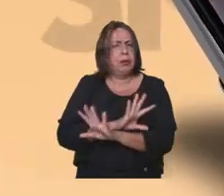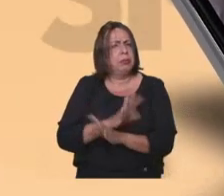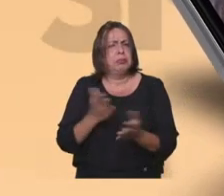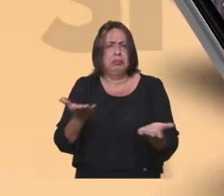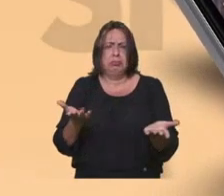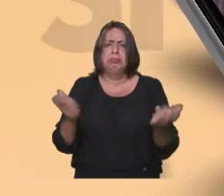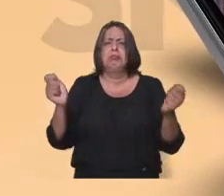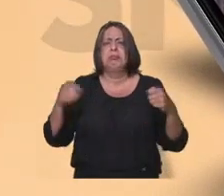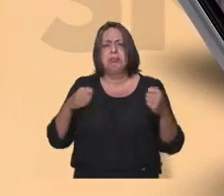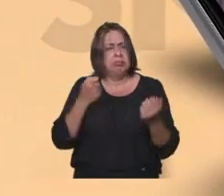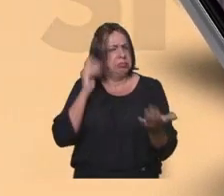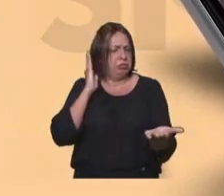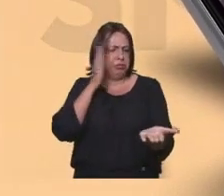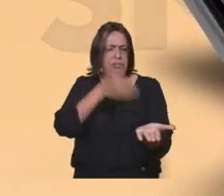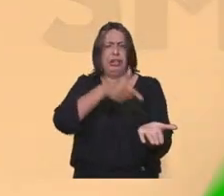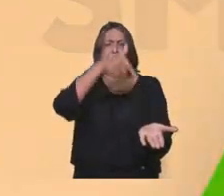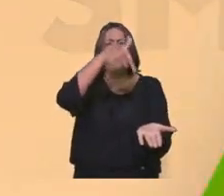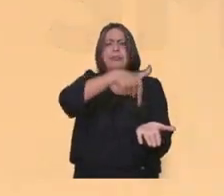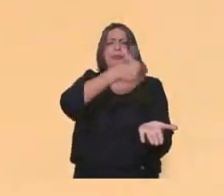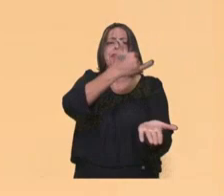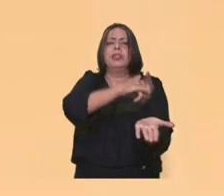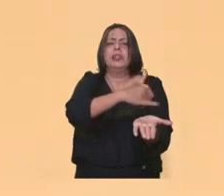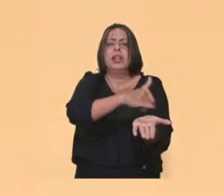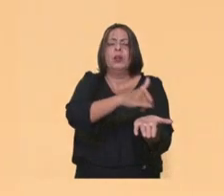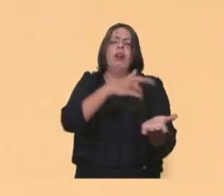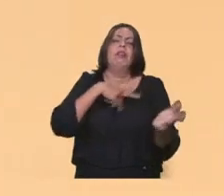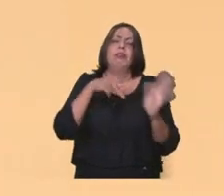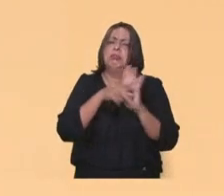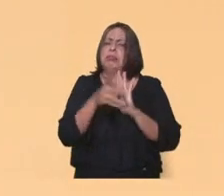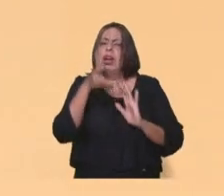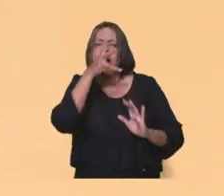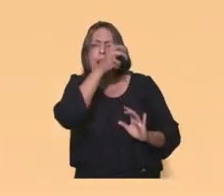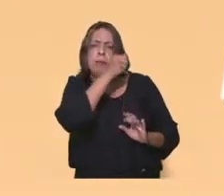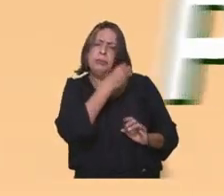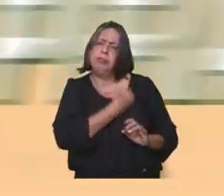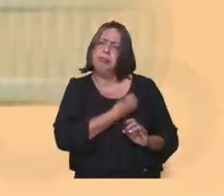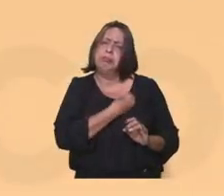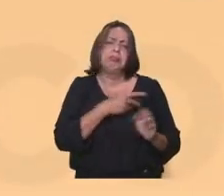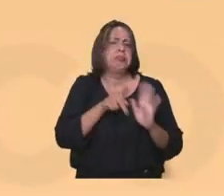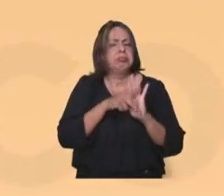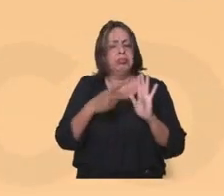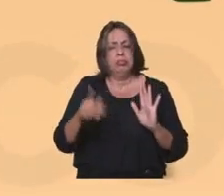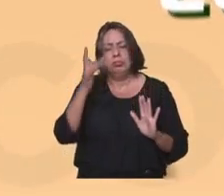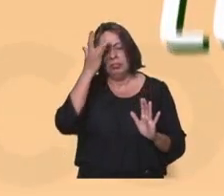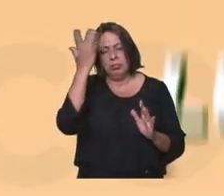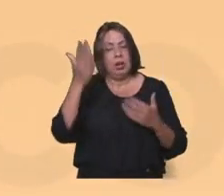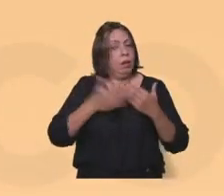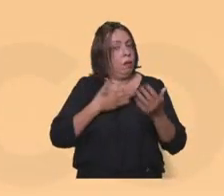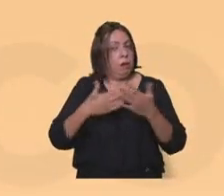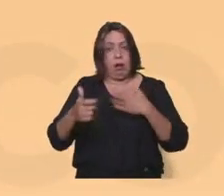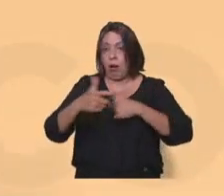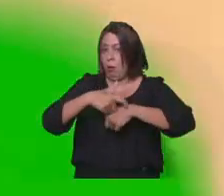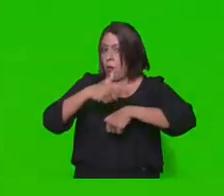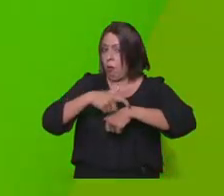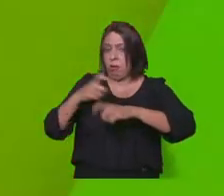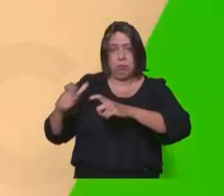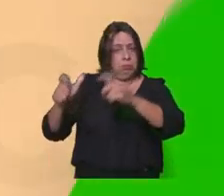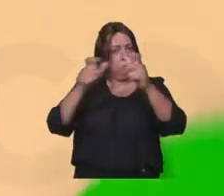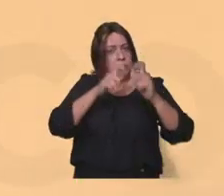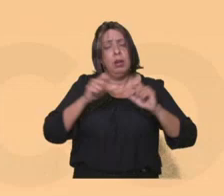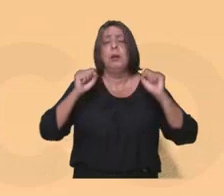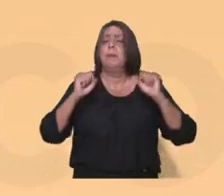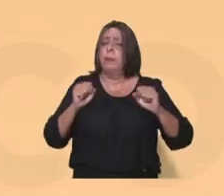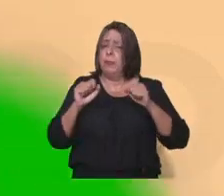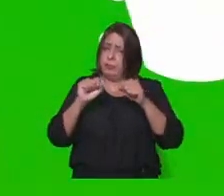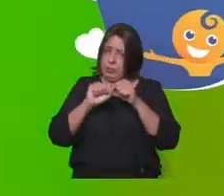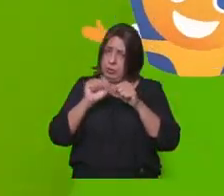pode comprar o Caju Cap direto do seu celular. É rápido, fácil e prático. Agora, a qualquer hora e de qualquer lugar, você poderá